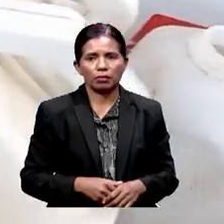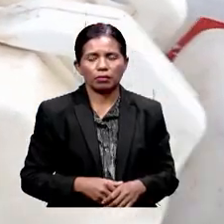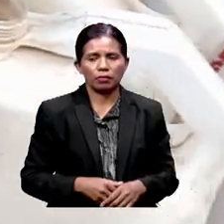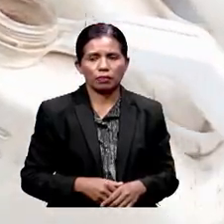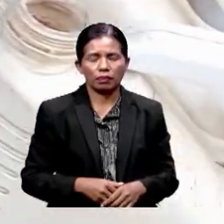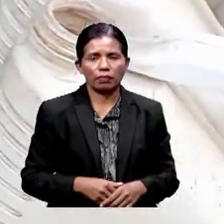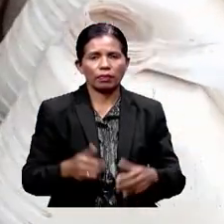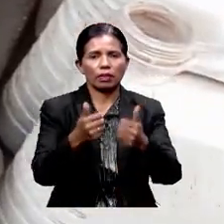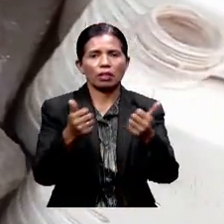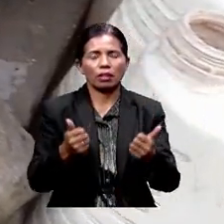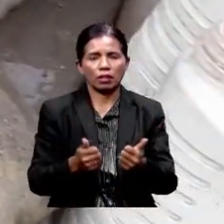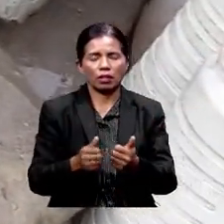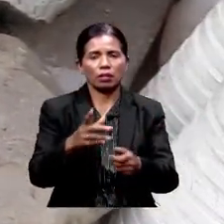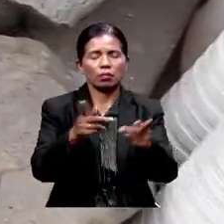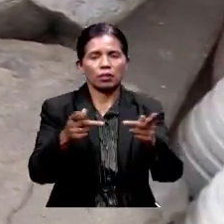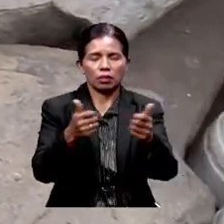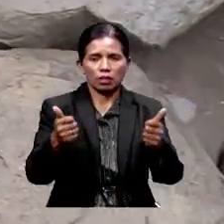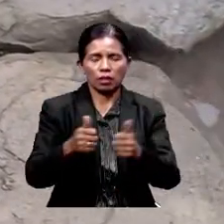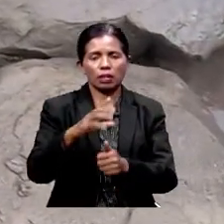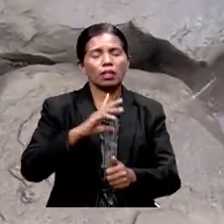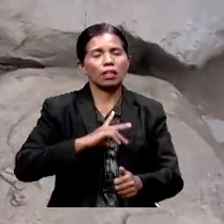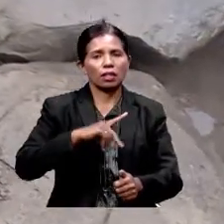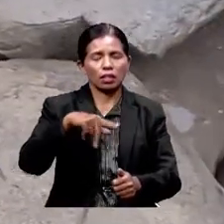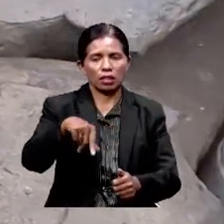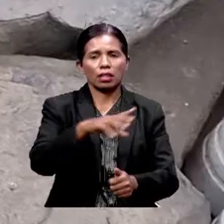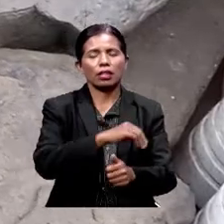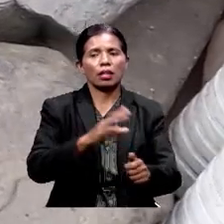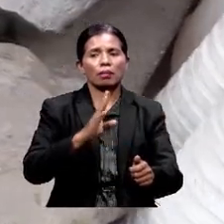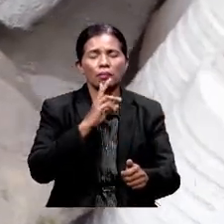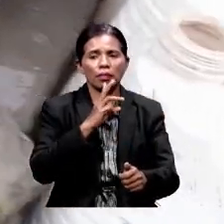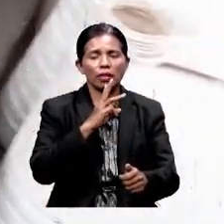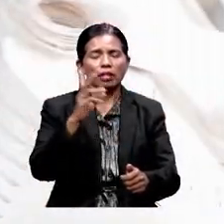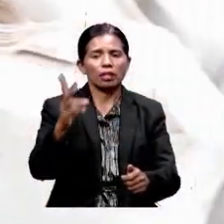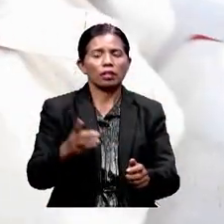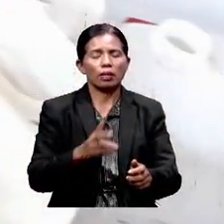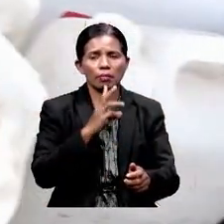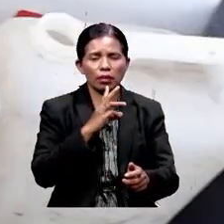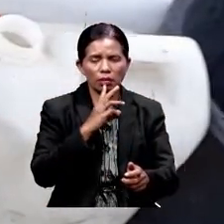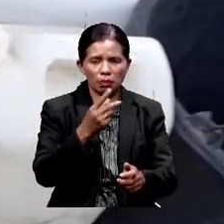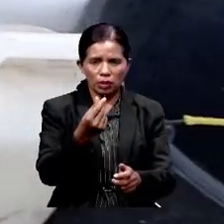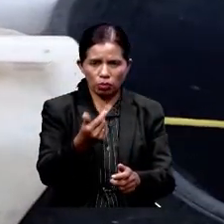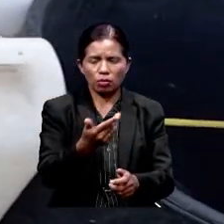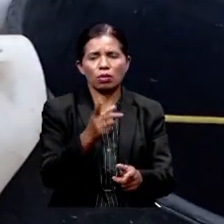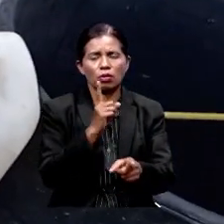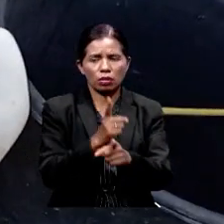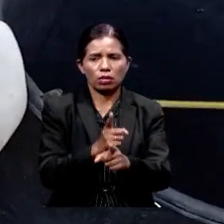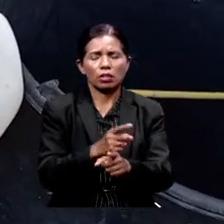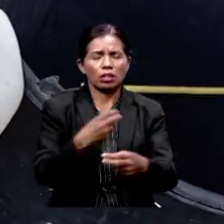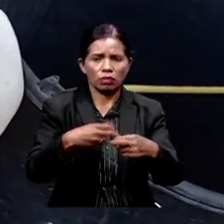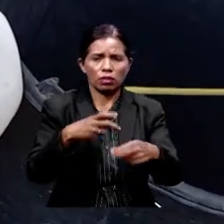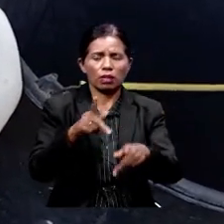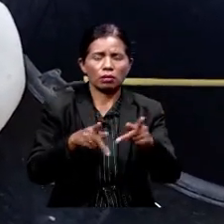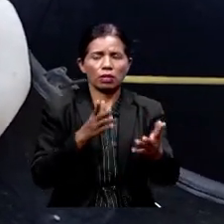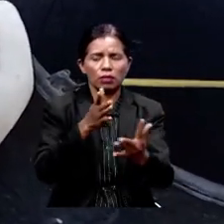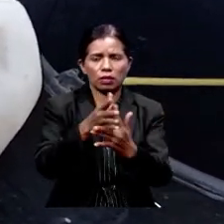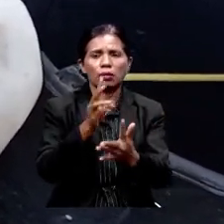I aldea la waldiu poster administrativo kilikai i habe matan ida mai be ho volume be ne be ki teves dificulta comunidade atu ase